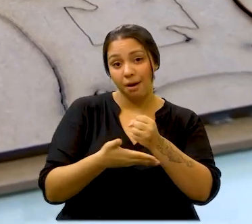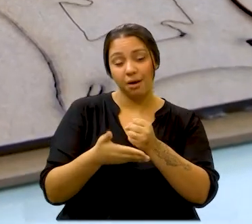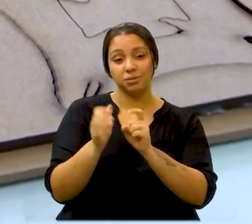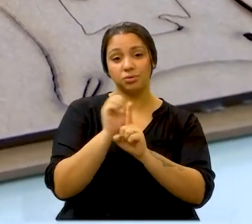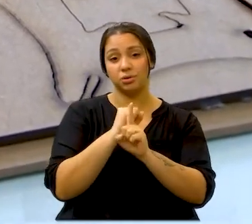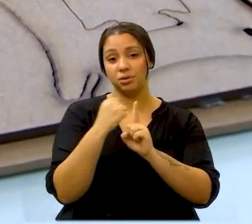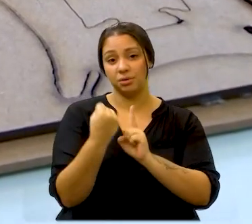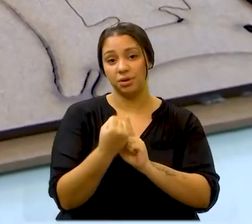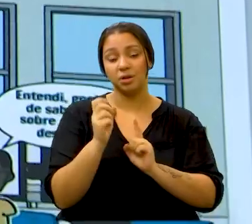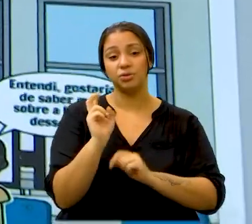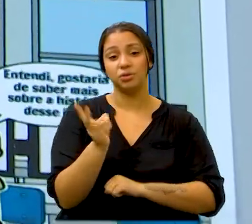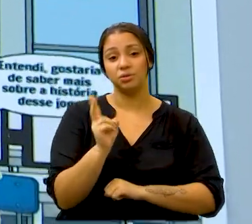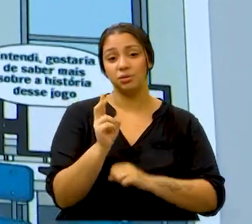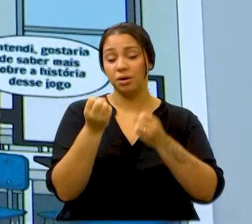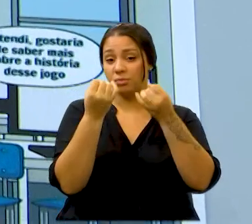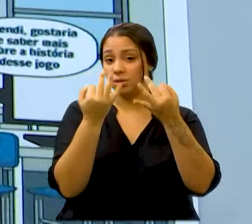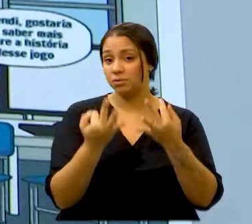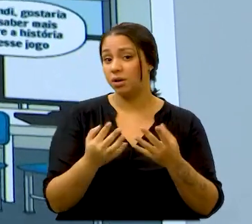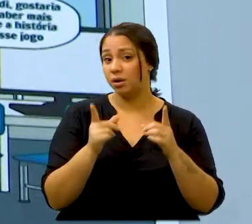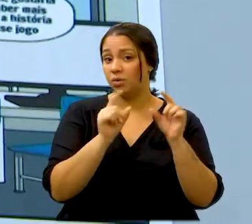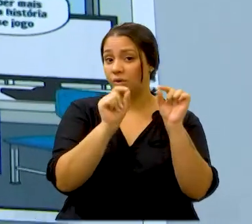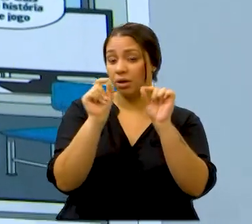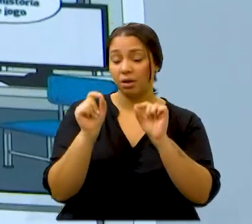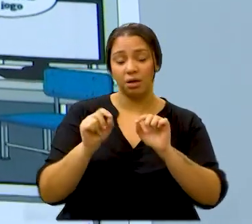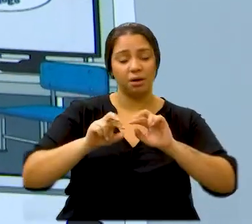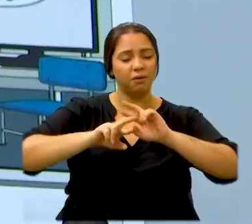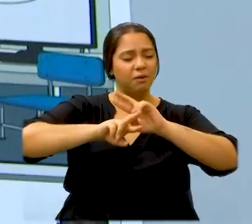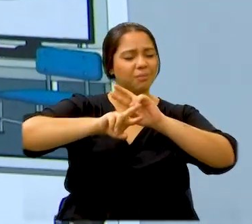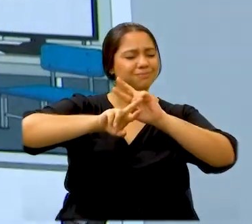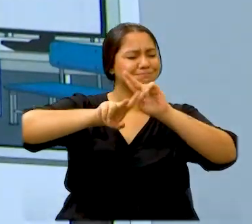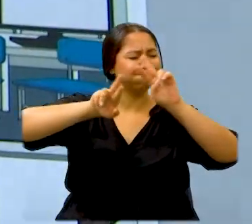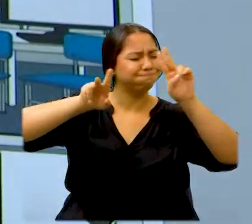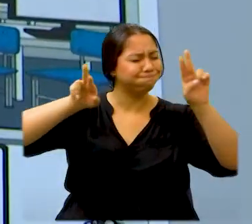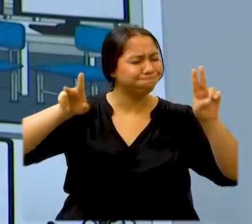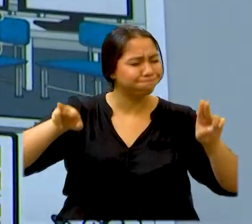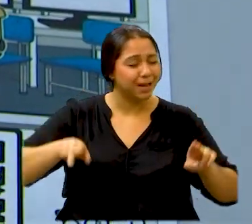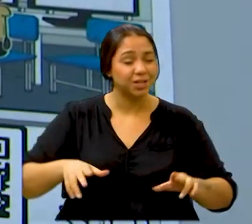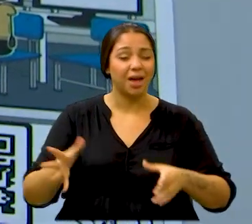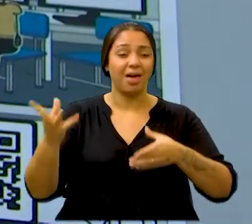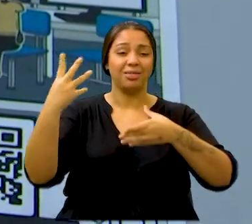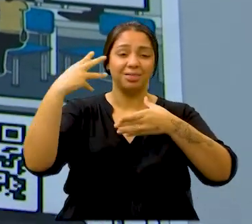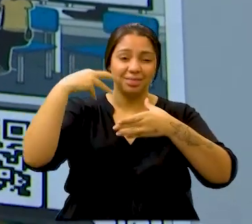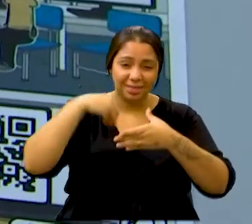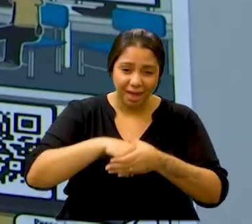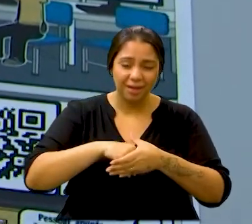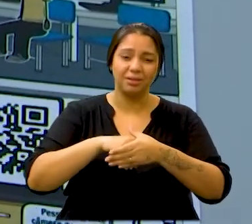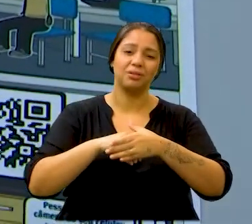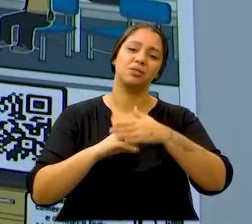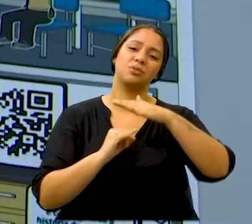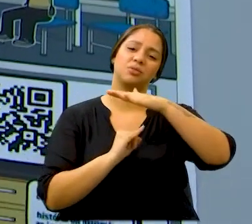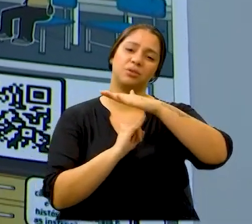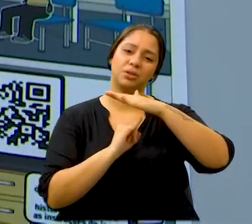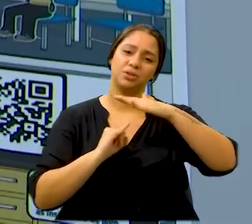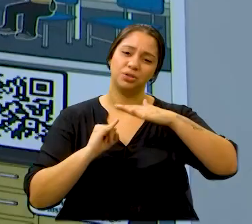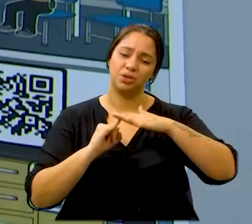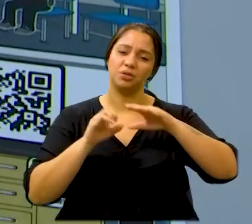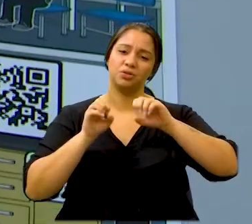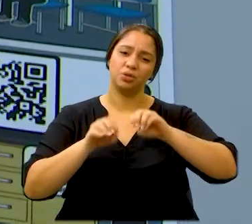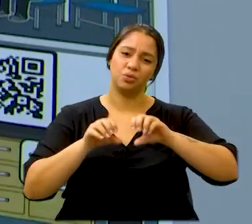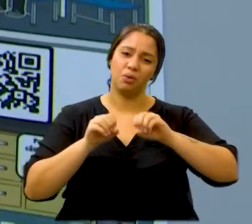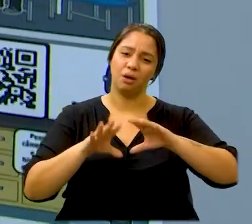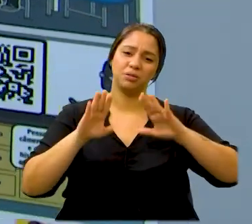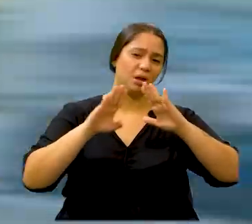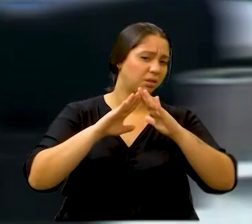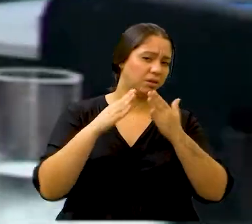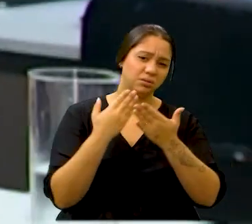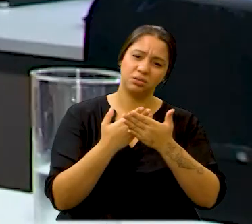sociedade. E a gente sempre costuma dizer que, muitas vezes, o racismo, ele está institucionalizado no âmbito das instituições de ensino,